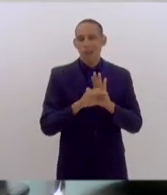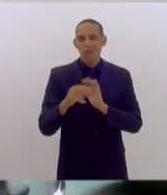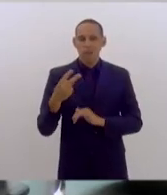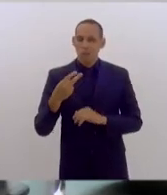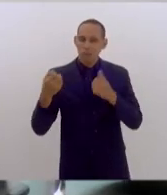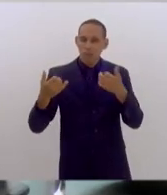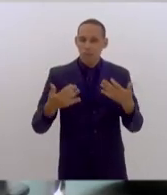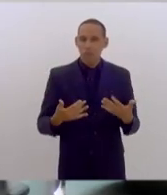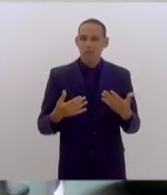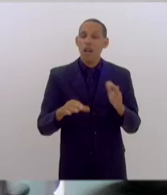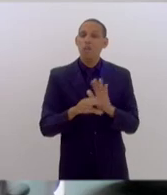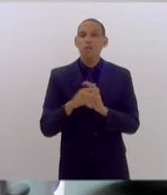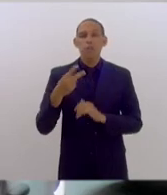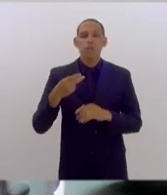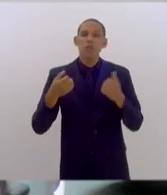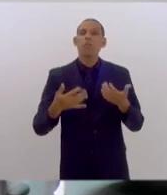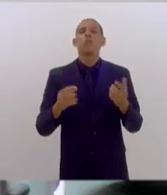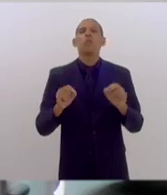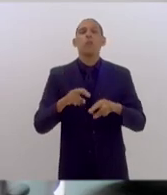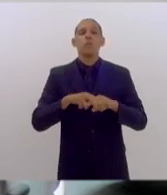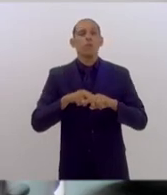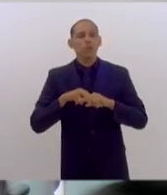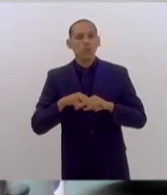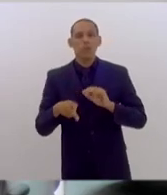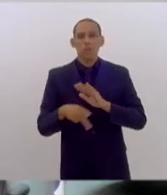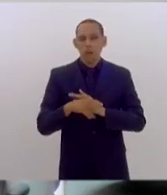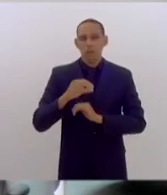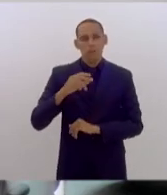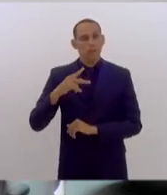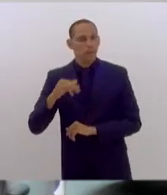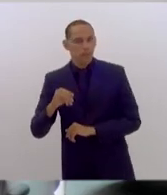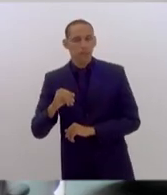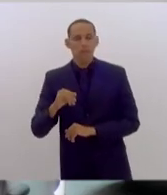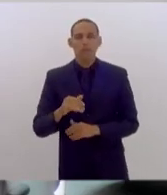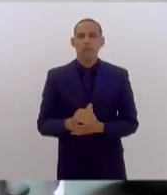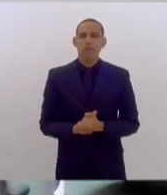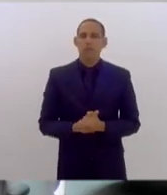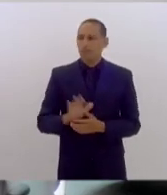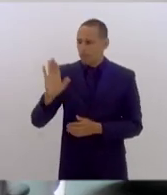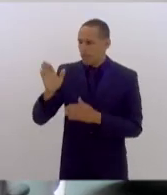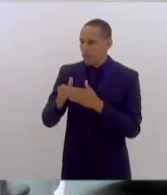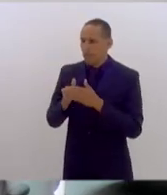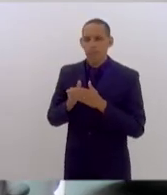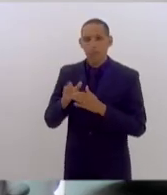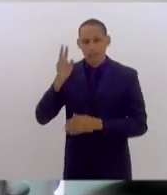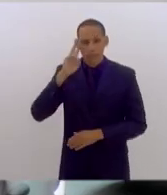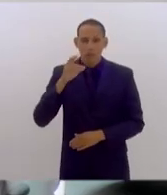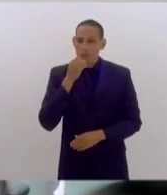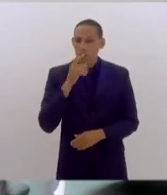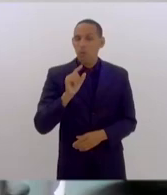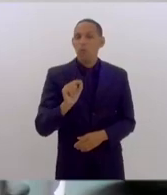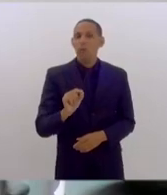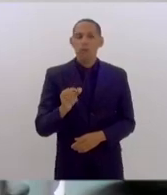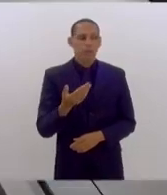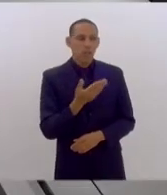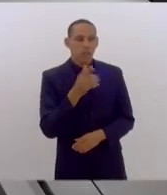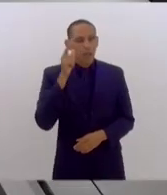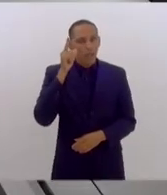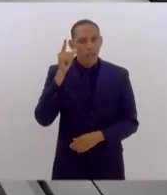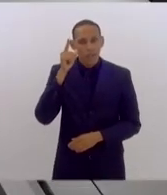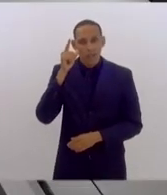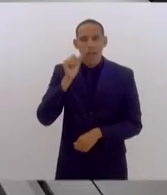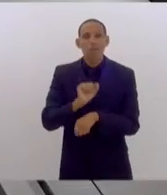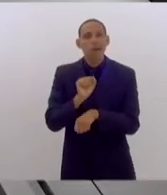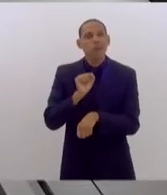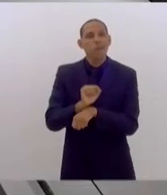2 então Capítulo dois ele fala da motivação para instalação da CPI né e limita É bom lembrar que a deputado agustín gente pegou um